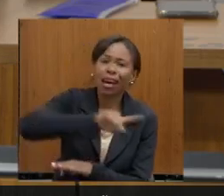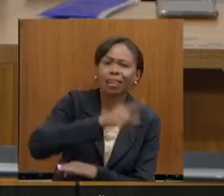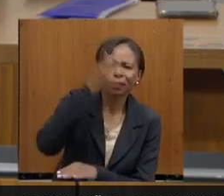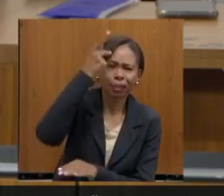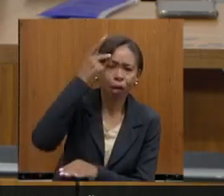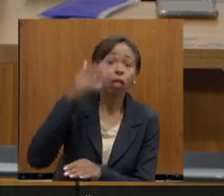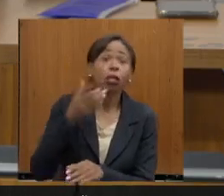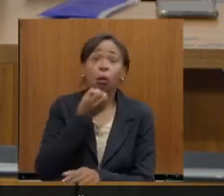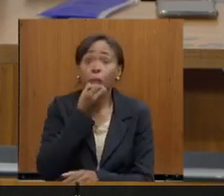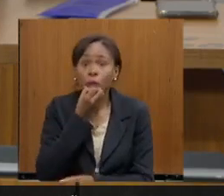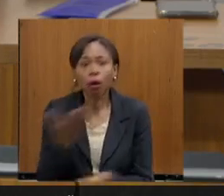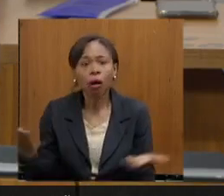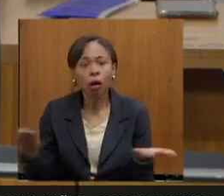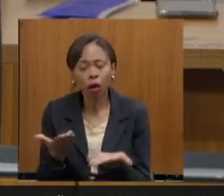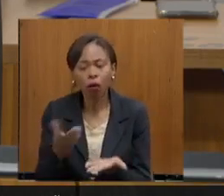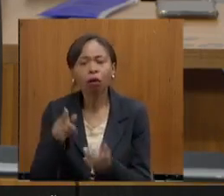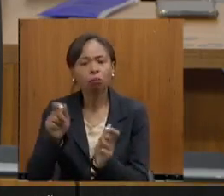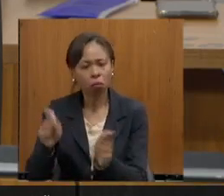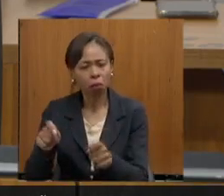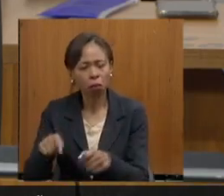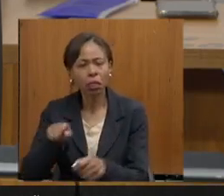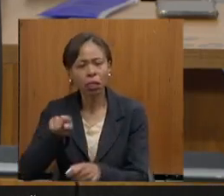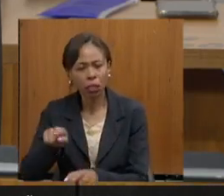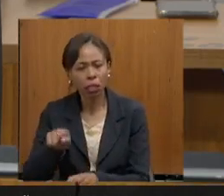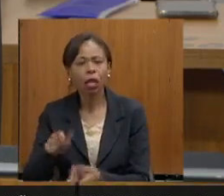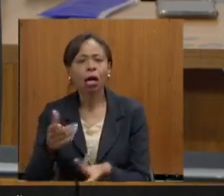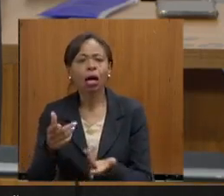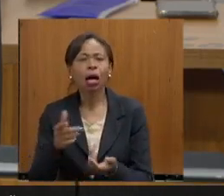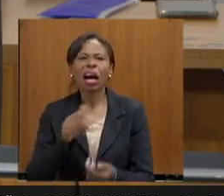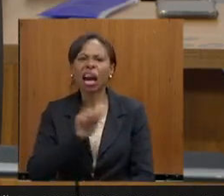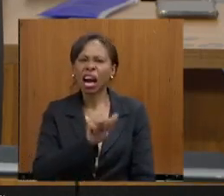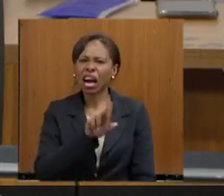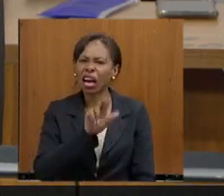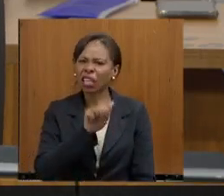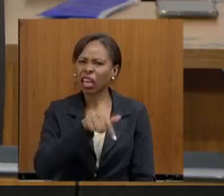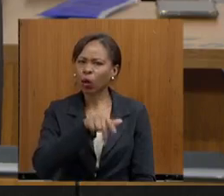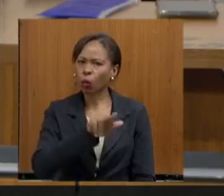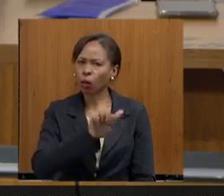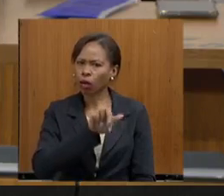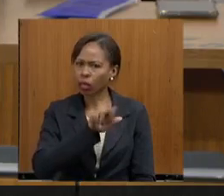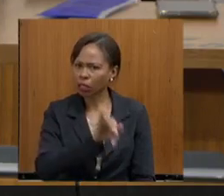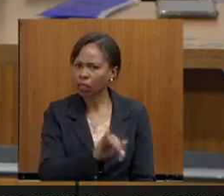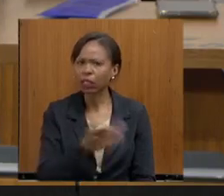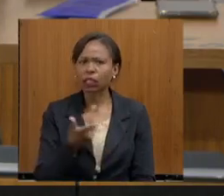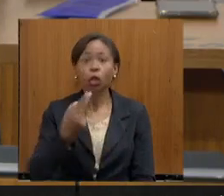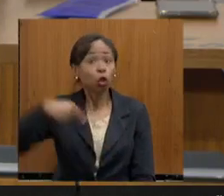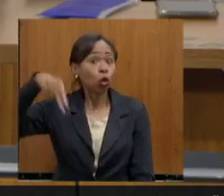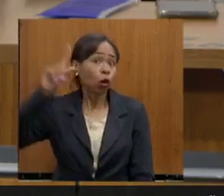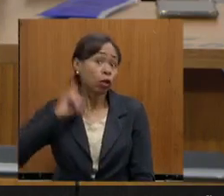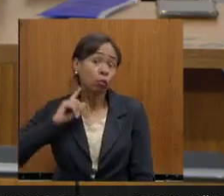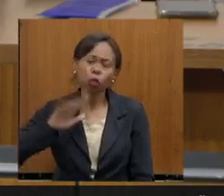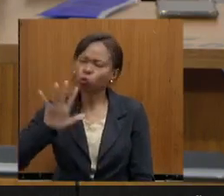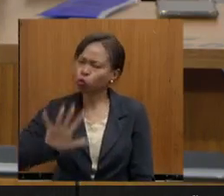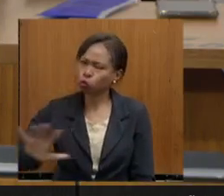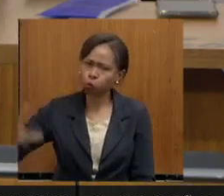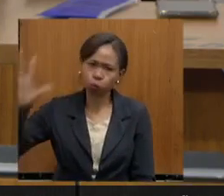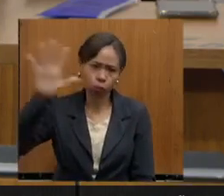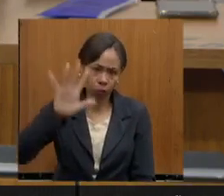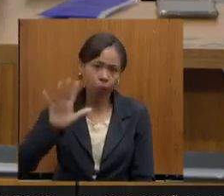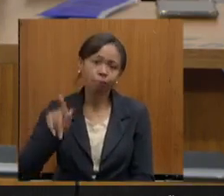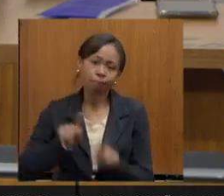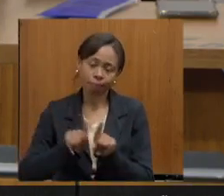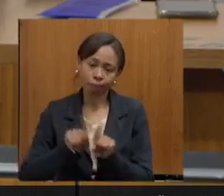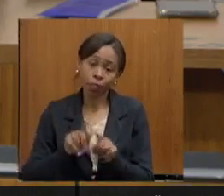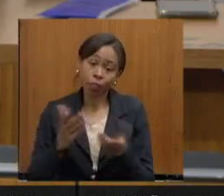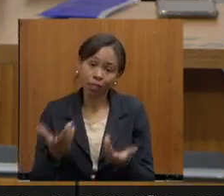valeu para Jacutinga seu vale para Araguarí com a ele de celulose isso vale para todo o norte de Minas né então é a